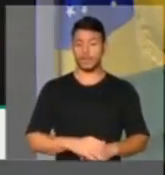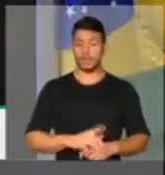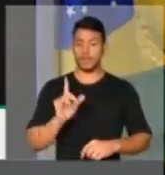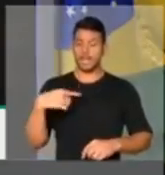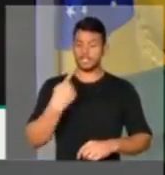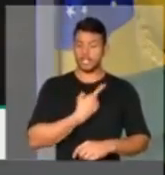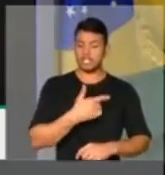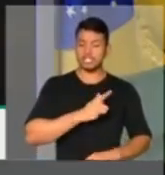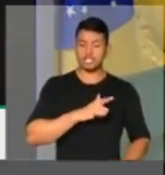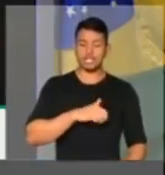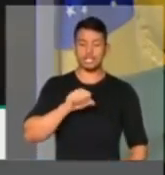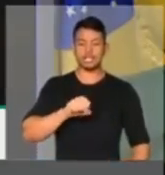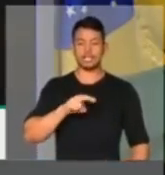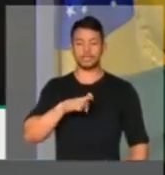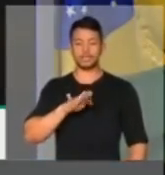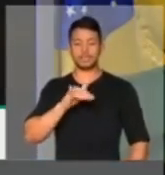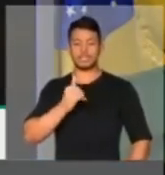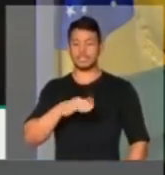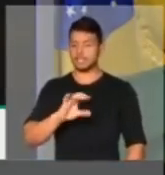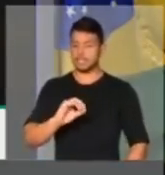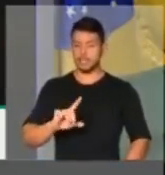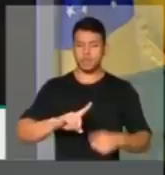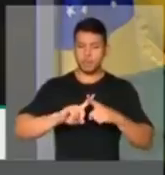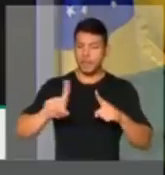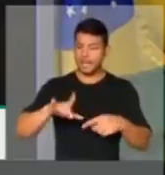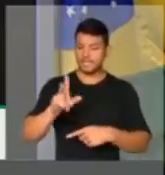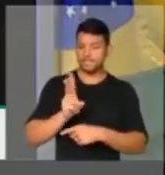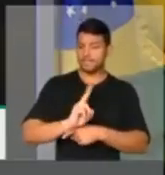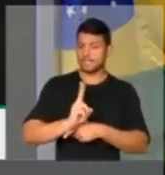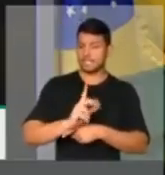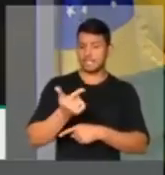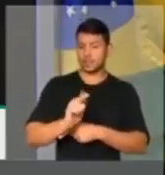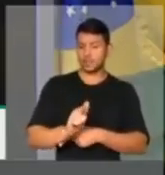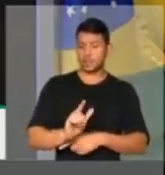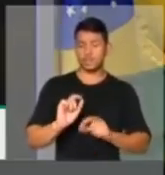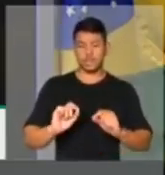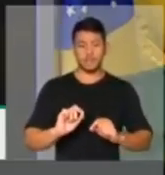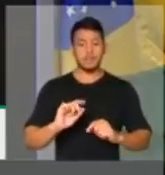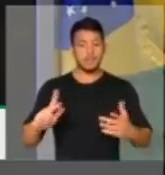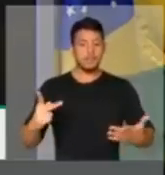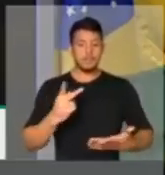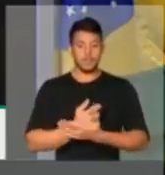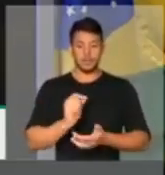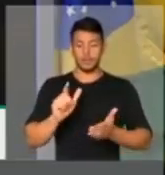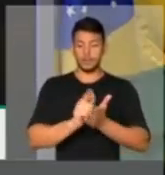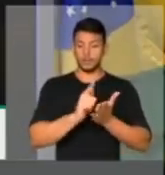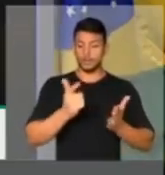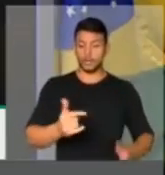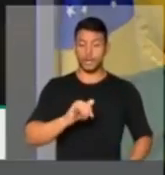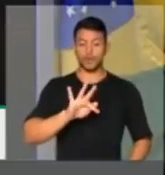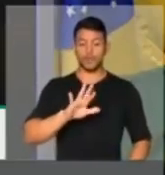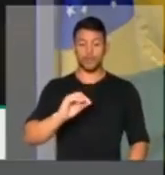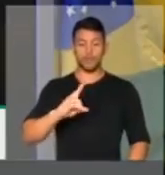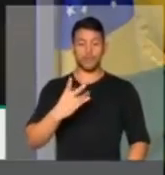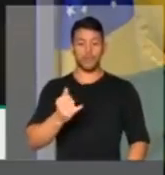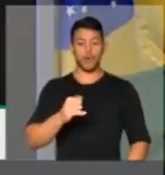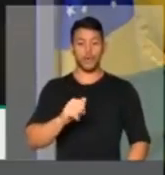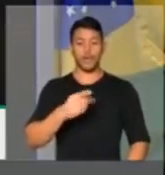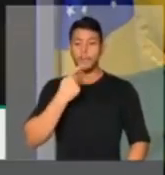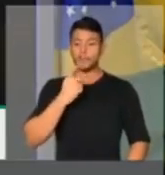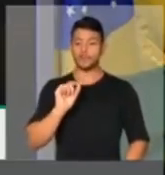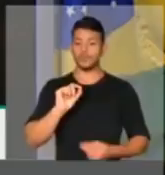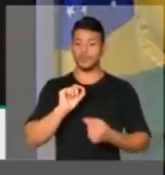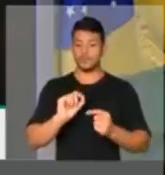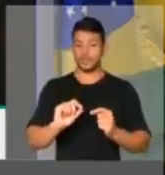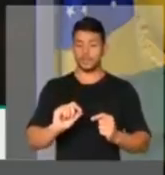mal fiscalizada. A gente tem aqui uma recente matéria do jornal Folha de São Paulo mostrando que